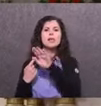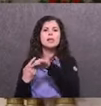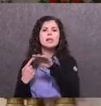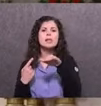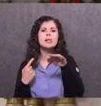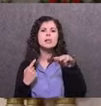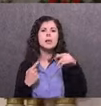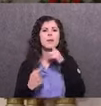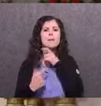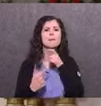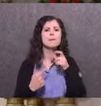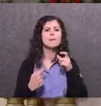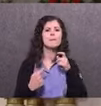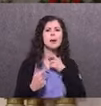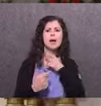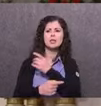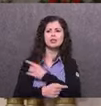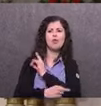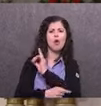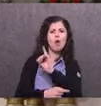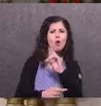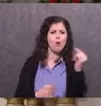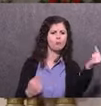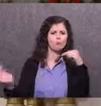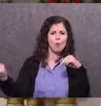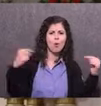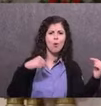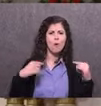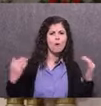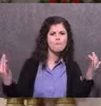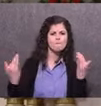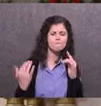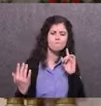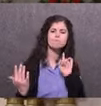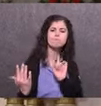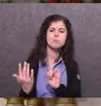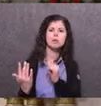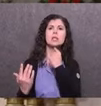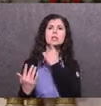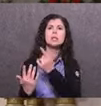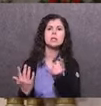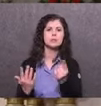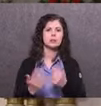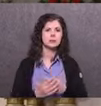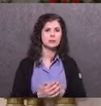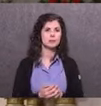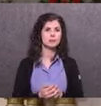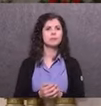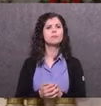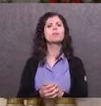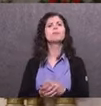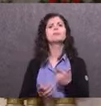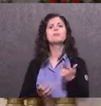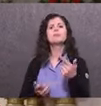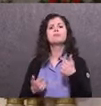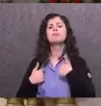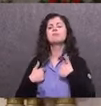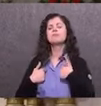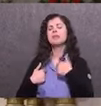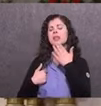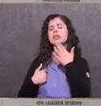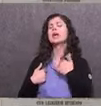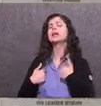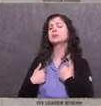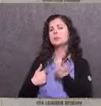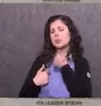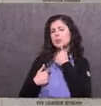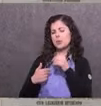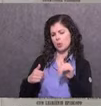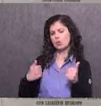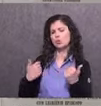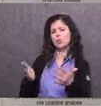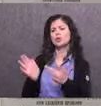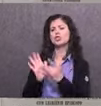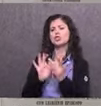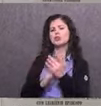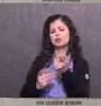sacerdotes e disse-lhes: Que estáis dispostos a dar-me para vos entregar